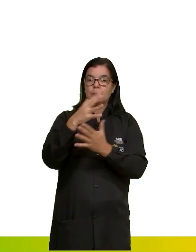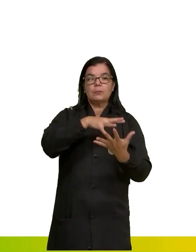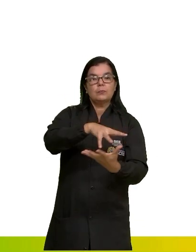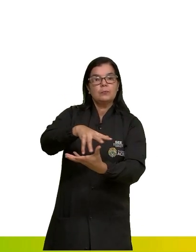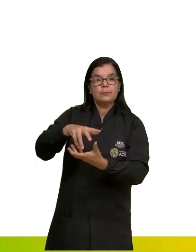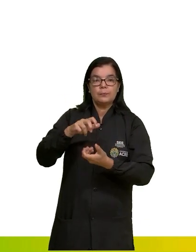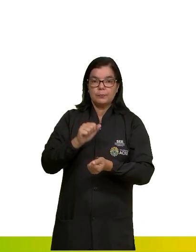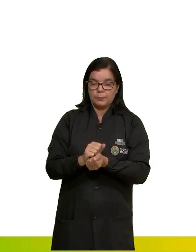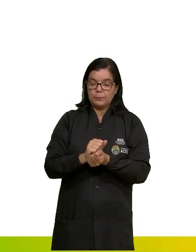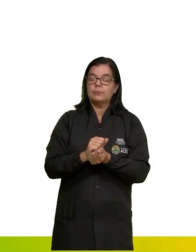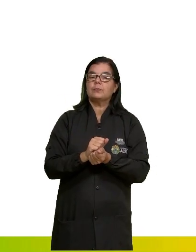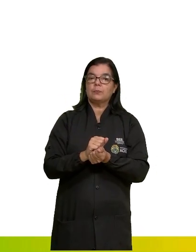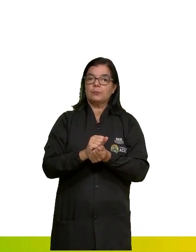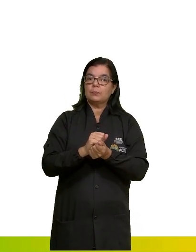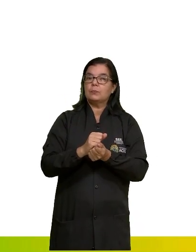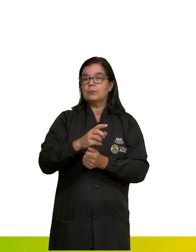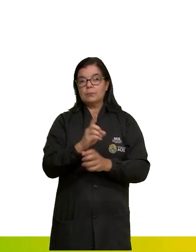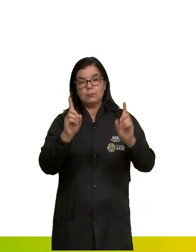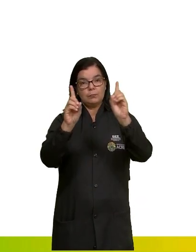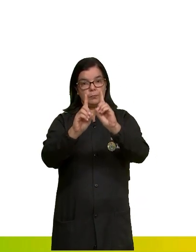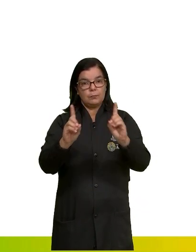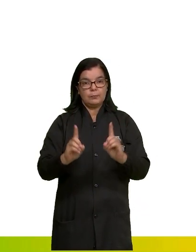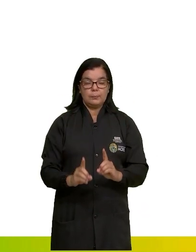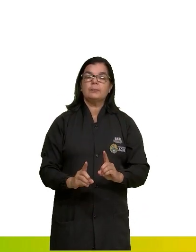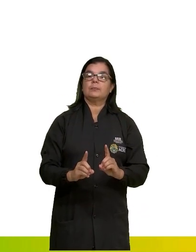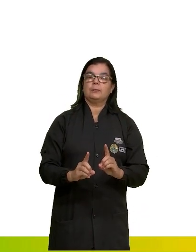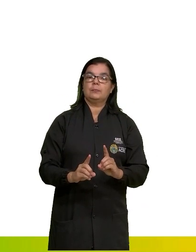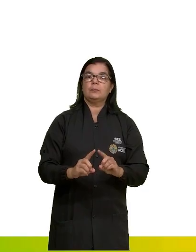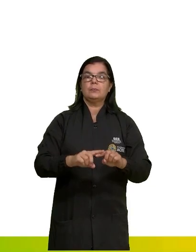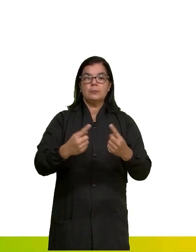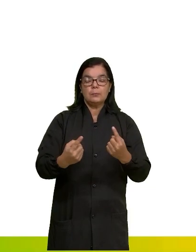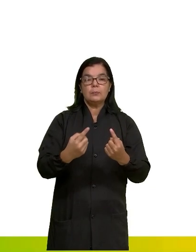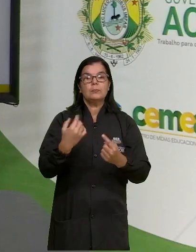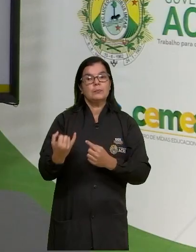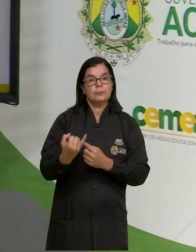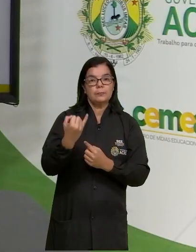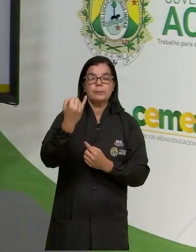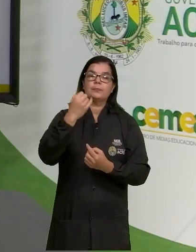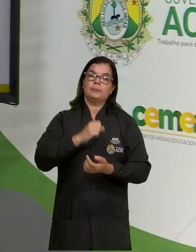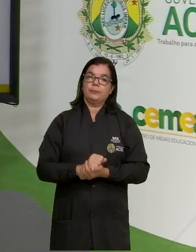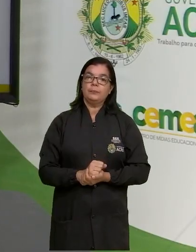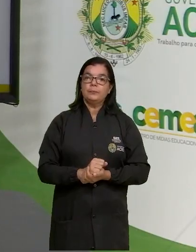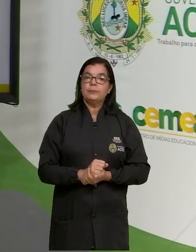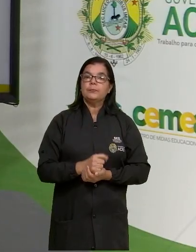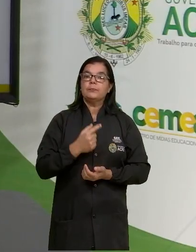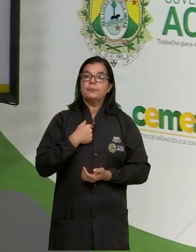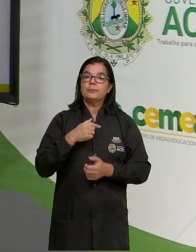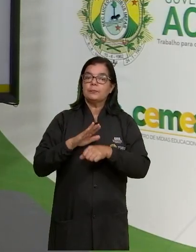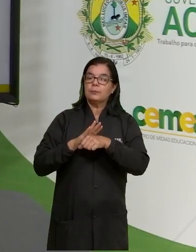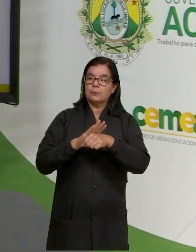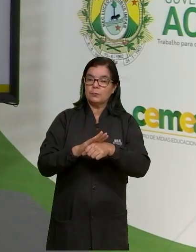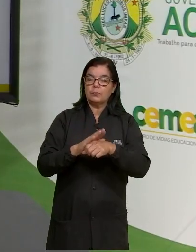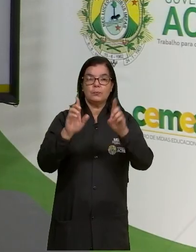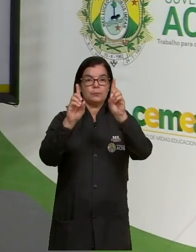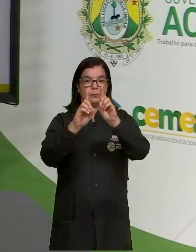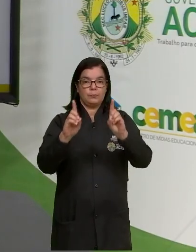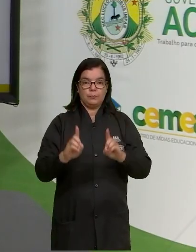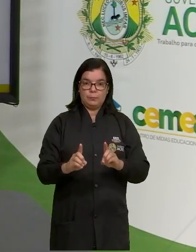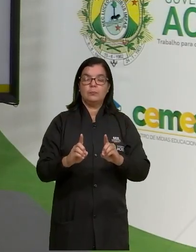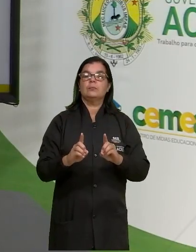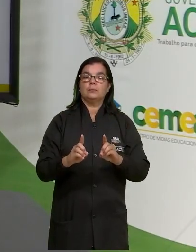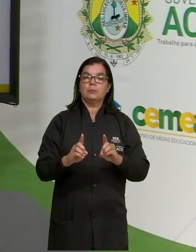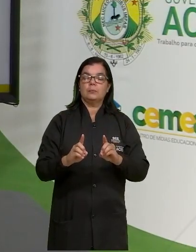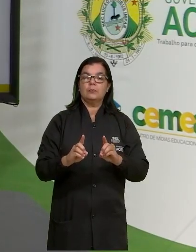universo através de deuses e seres primordiais. Então, era atribuída aos deuses e a